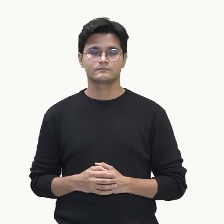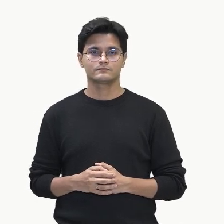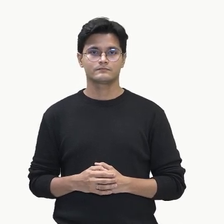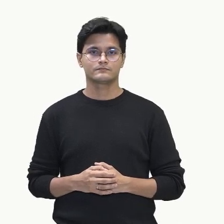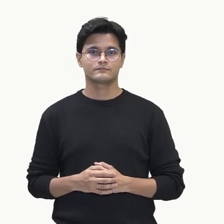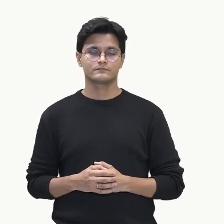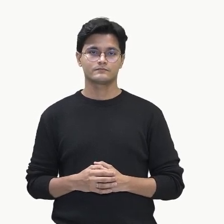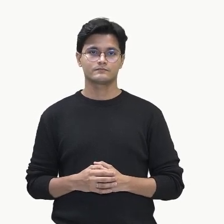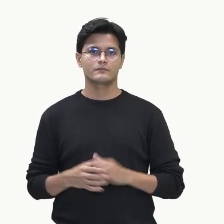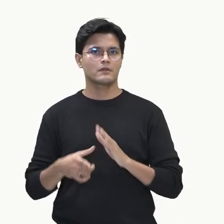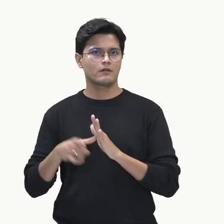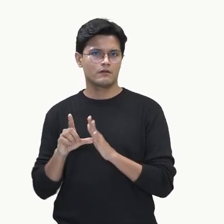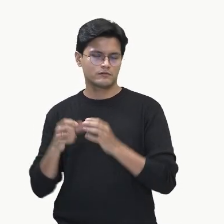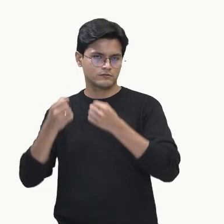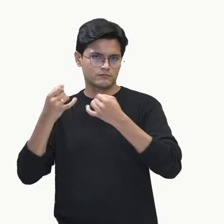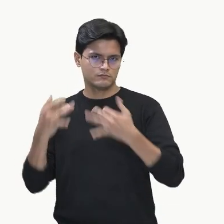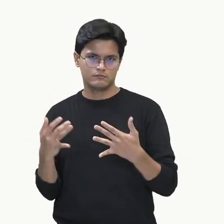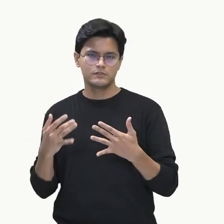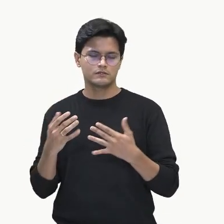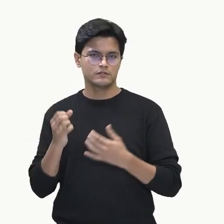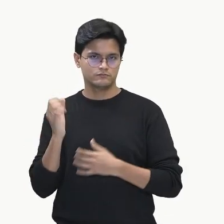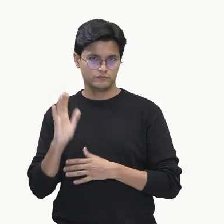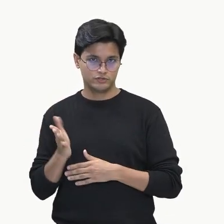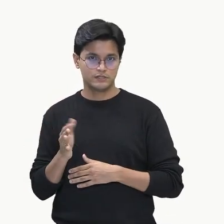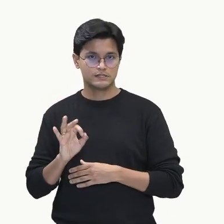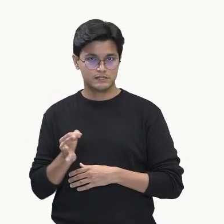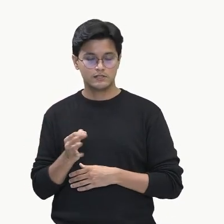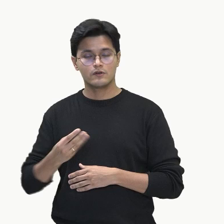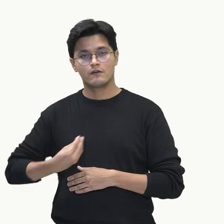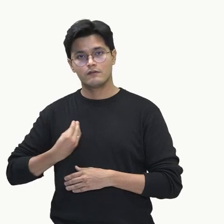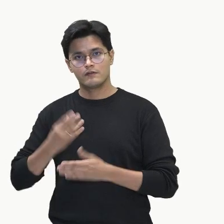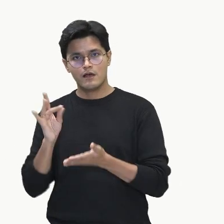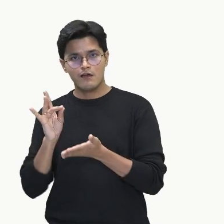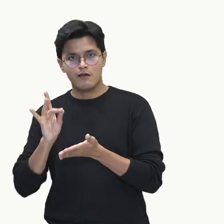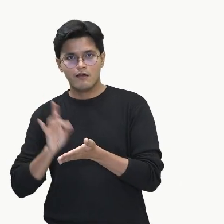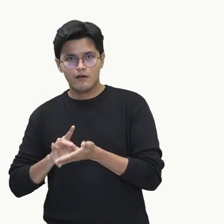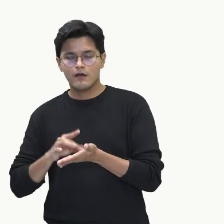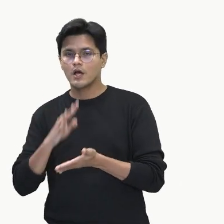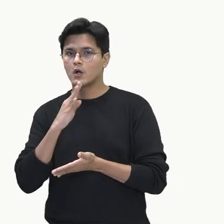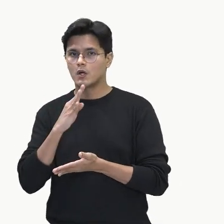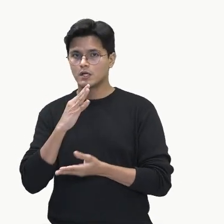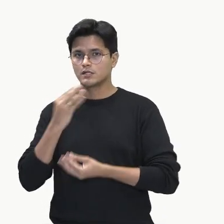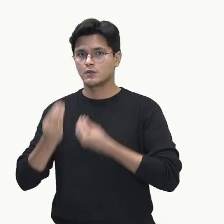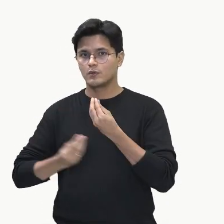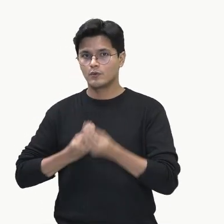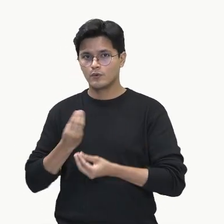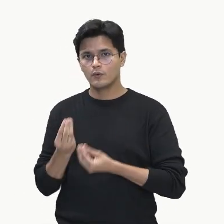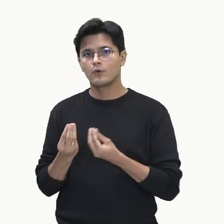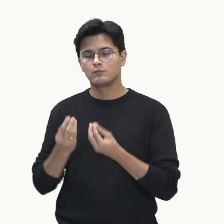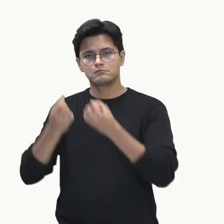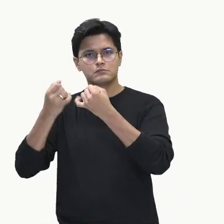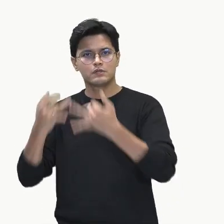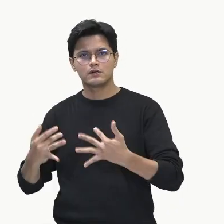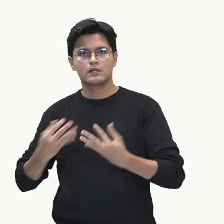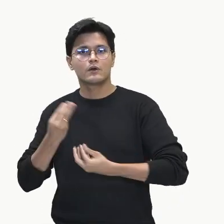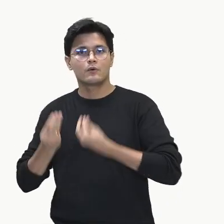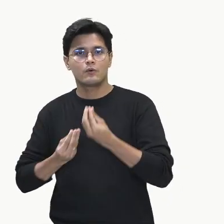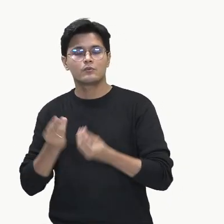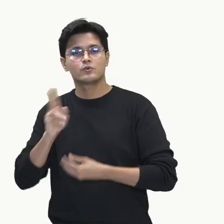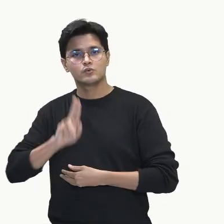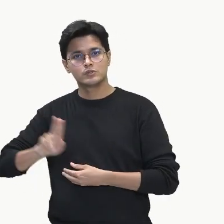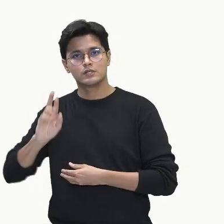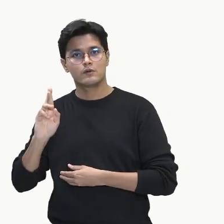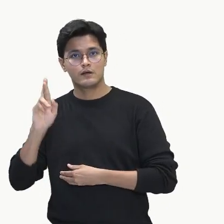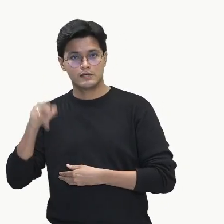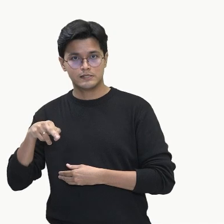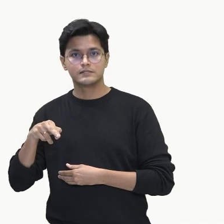tá? Várias vezes, perfeito? A realidade só pode ser conhecida, só pode ser explicada através da razão. E